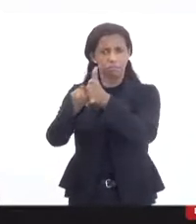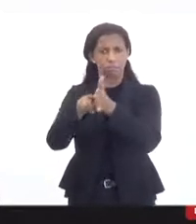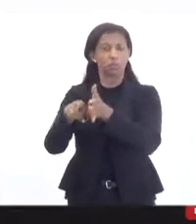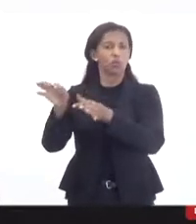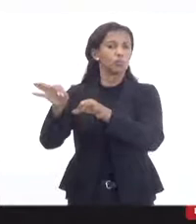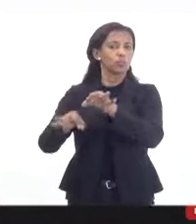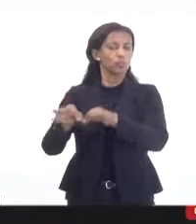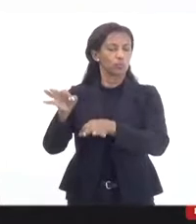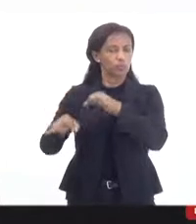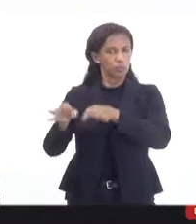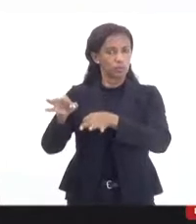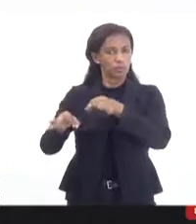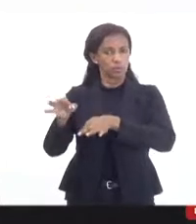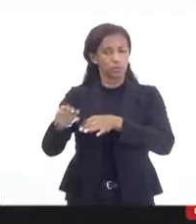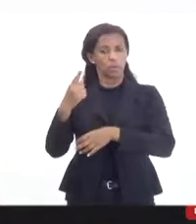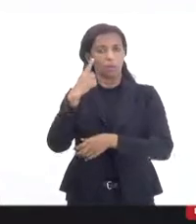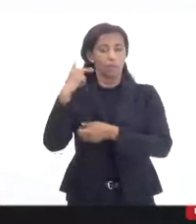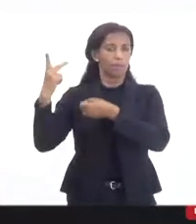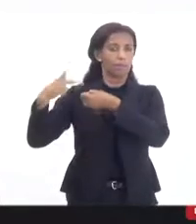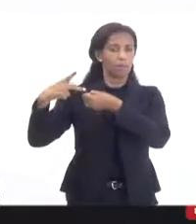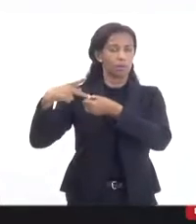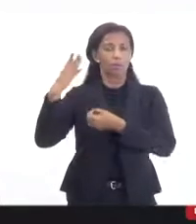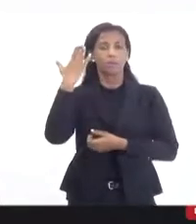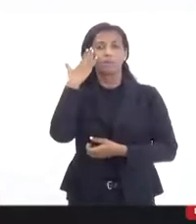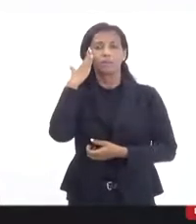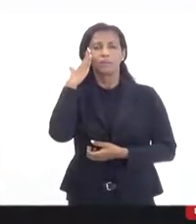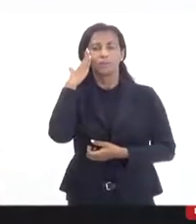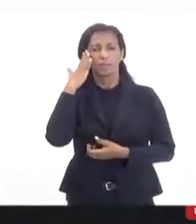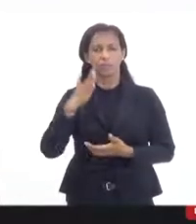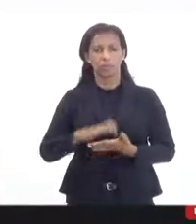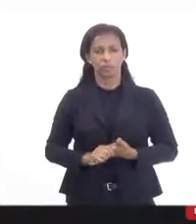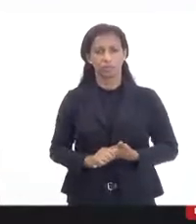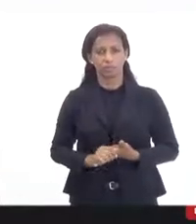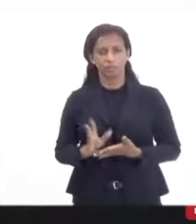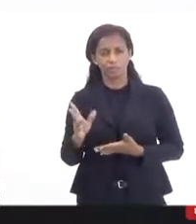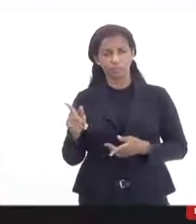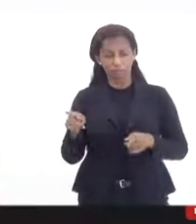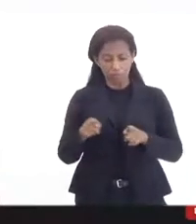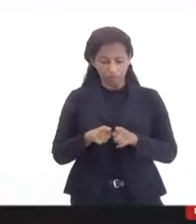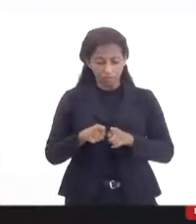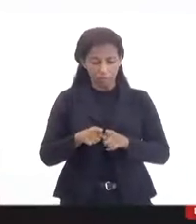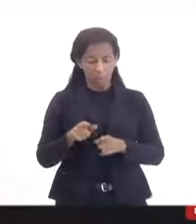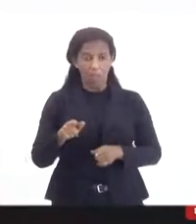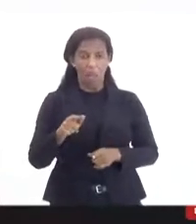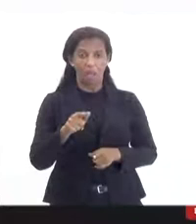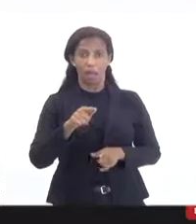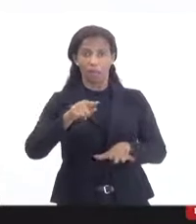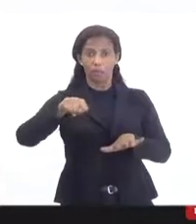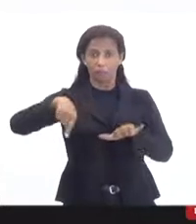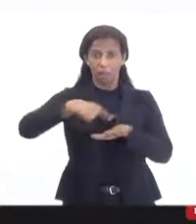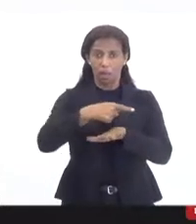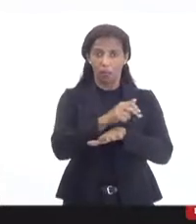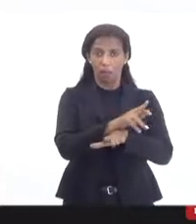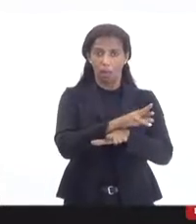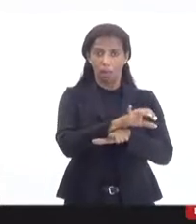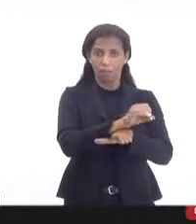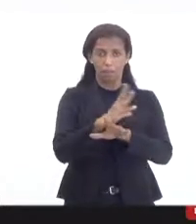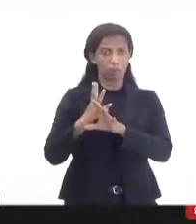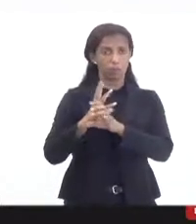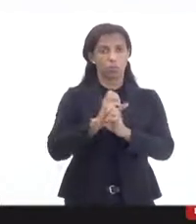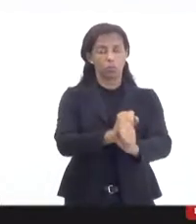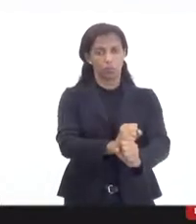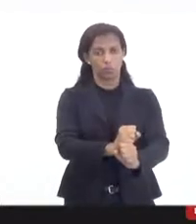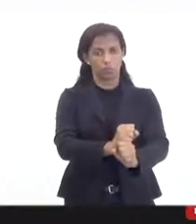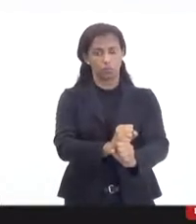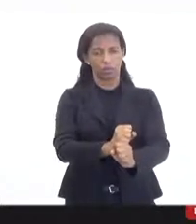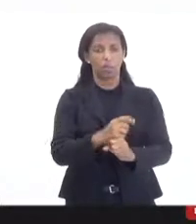essas irregularidades que a Petrobras entende em relação, inclusive, ao arbitramento da base de cálculo. Não